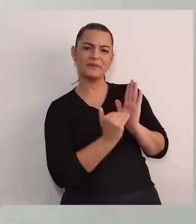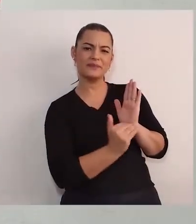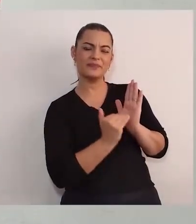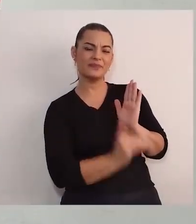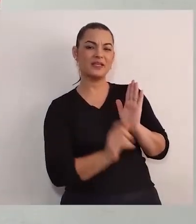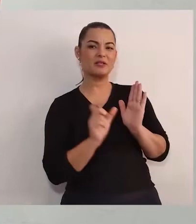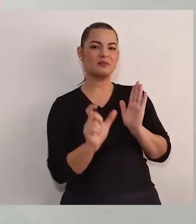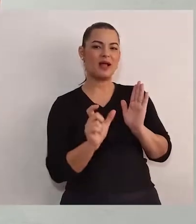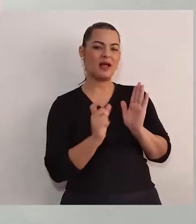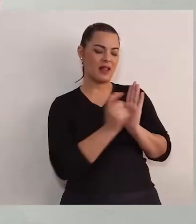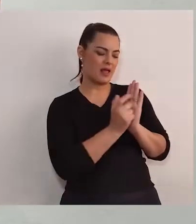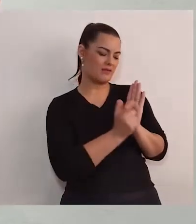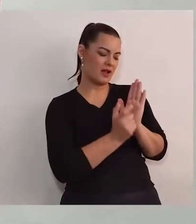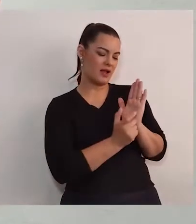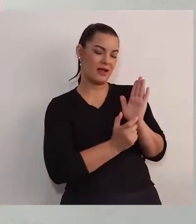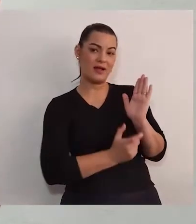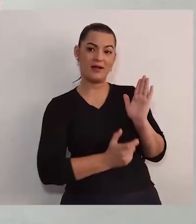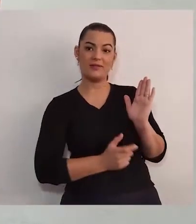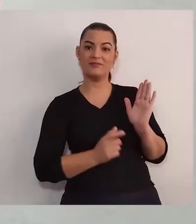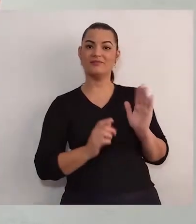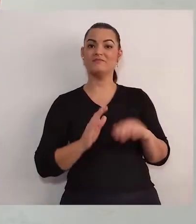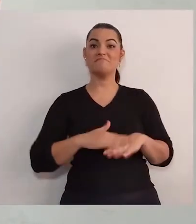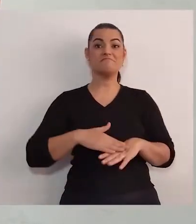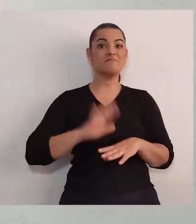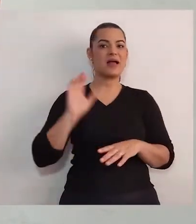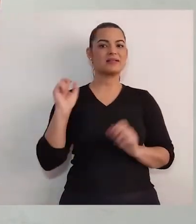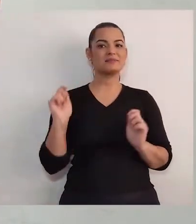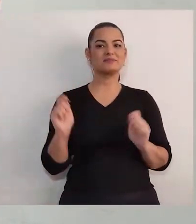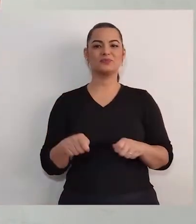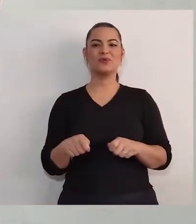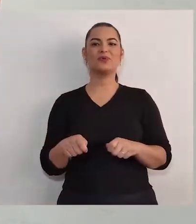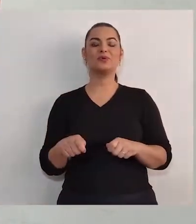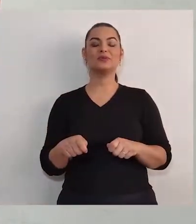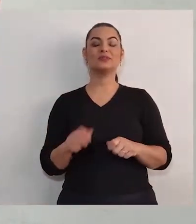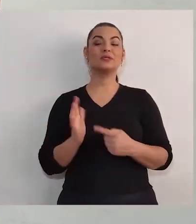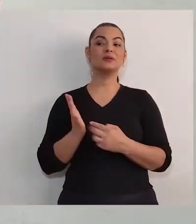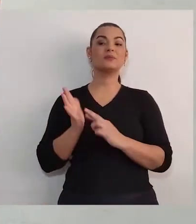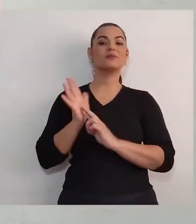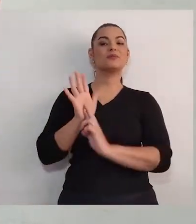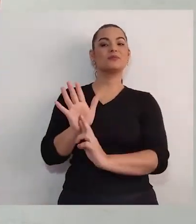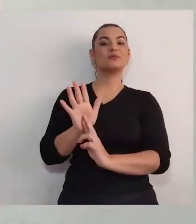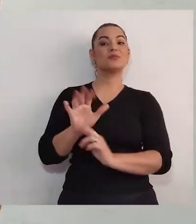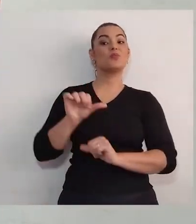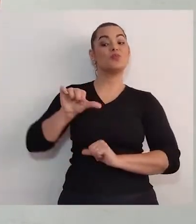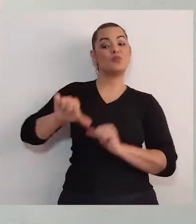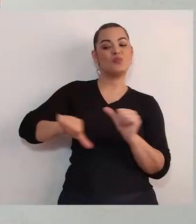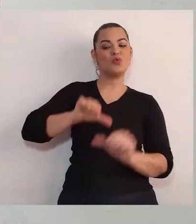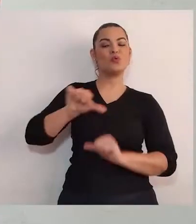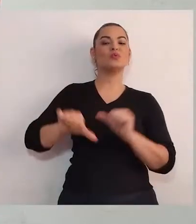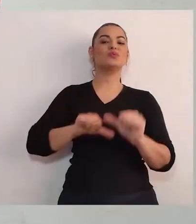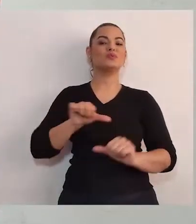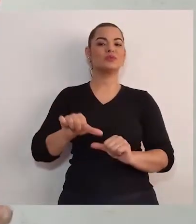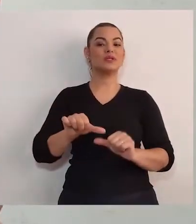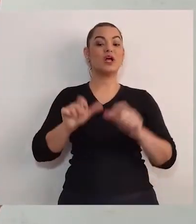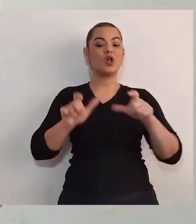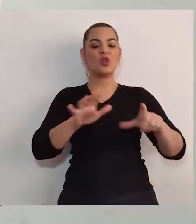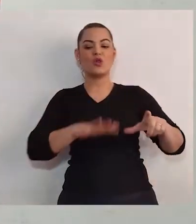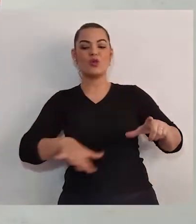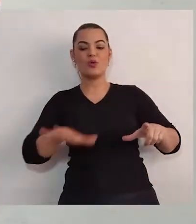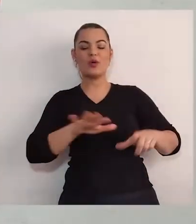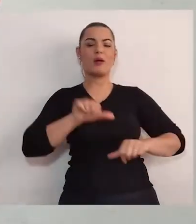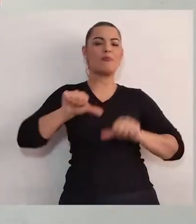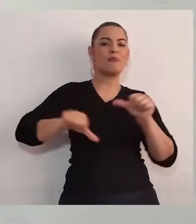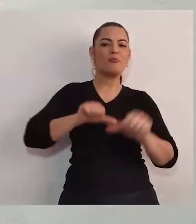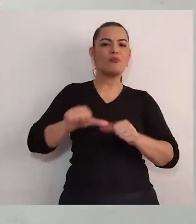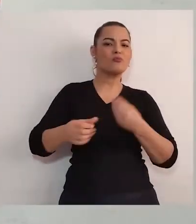de palavras que representem essas mudanças, a transformação dos